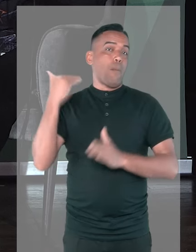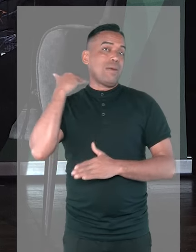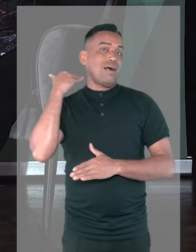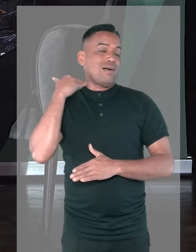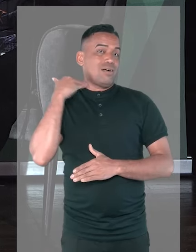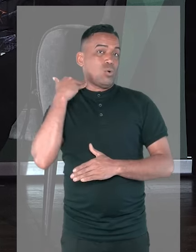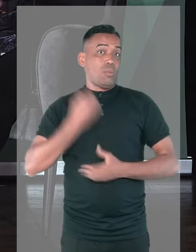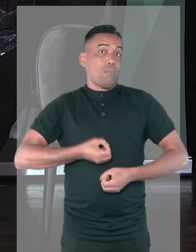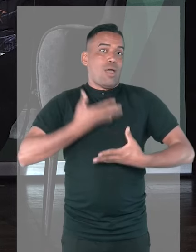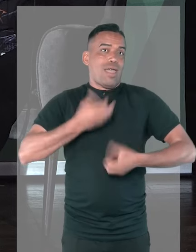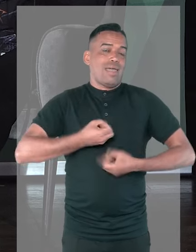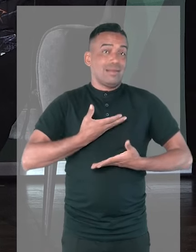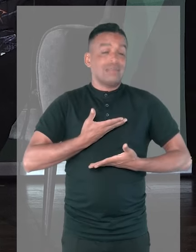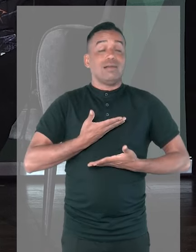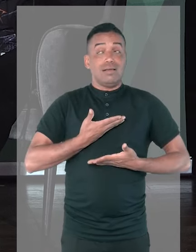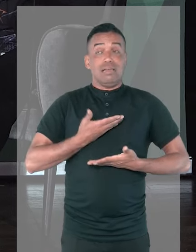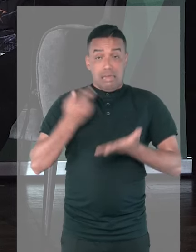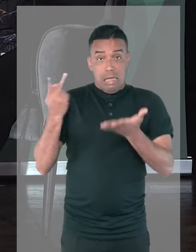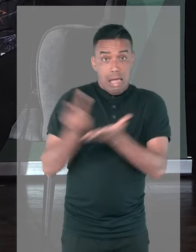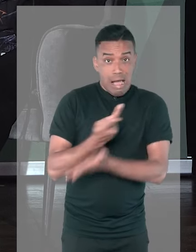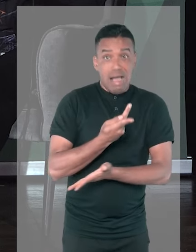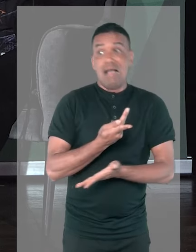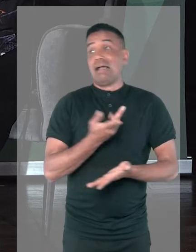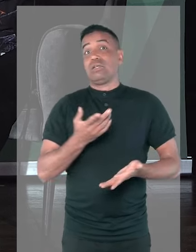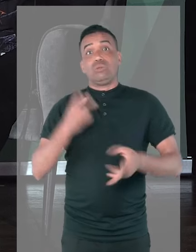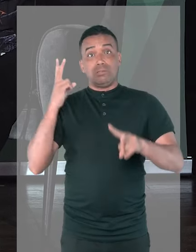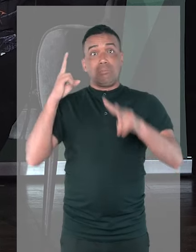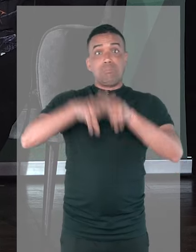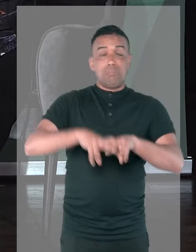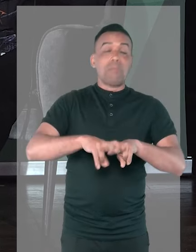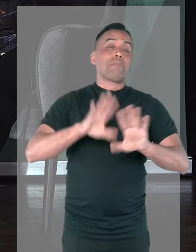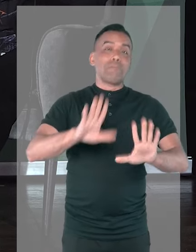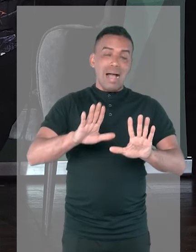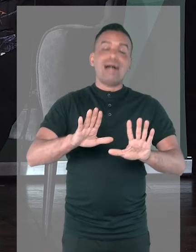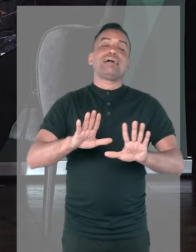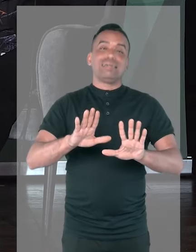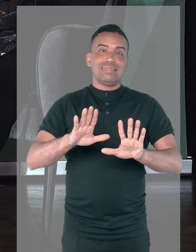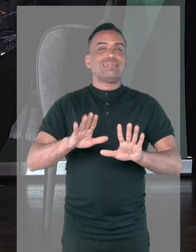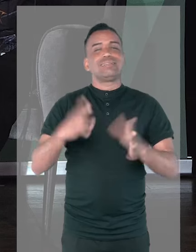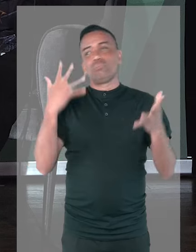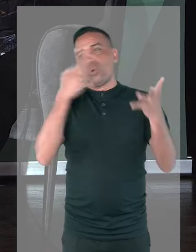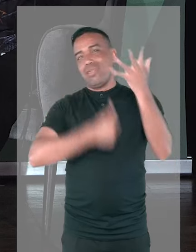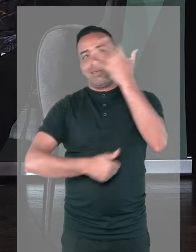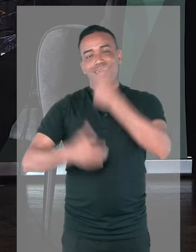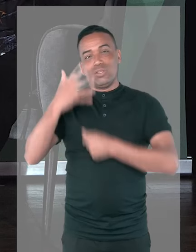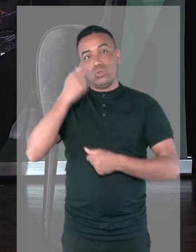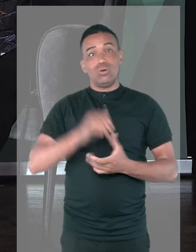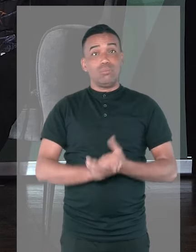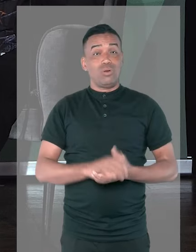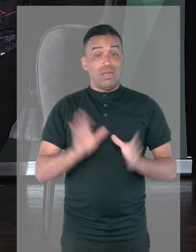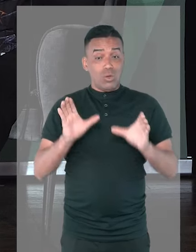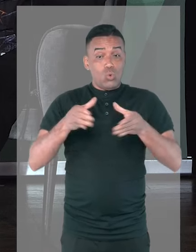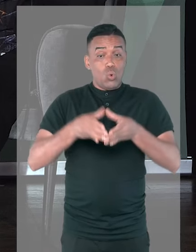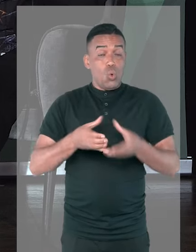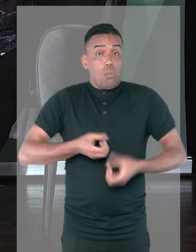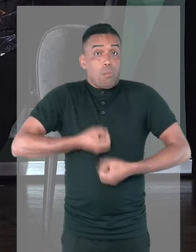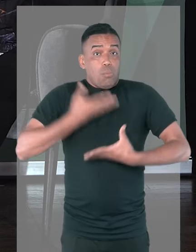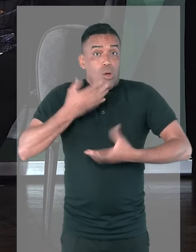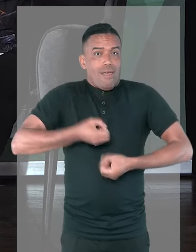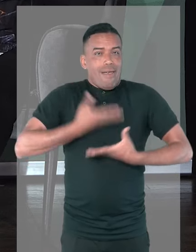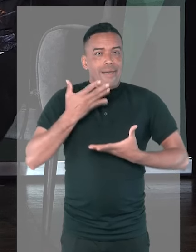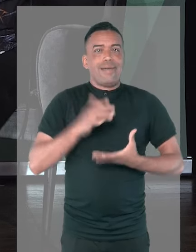ia ser uma cagada, mas ia ser bonito, ia ser lindo, né? Porque os poetas são muito briguentos e são muito